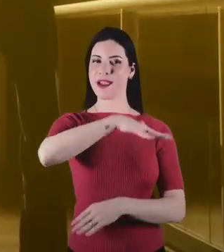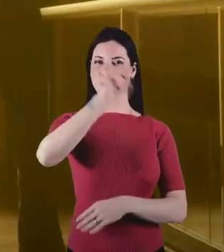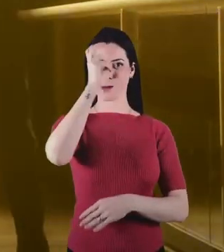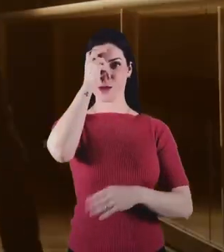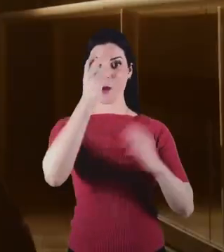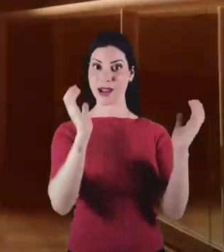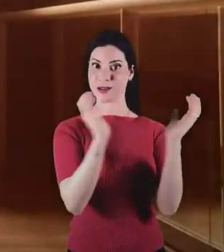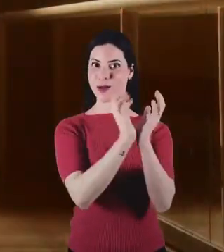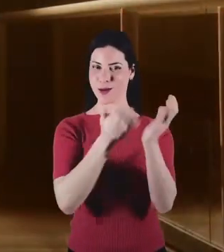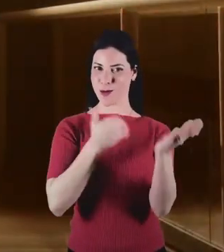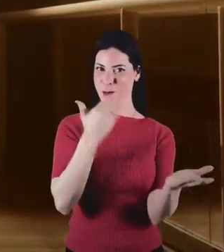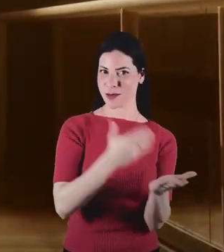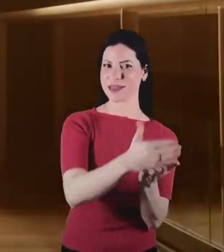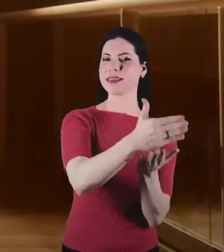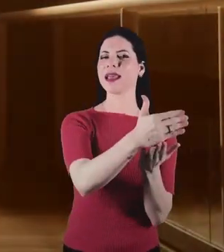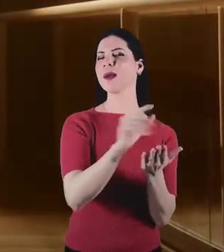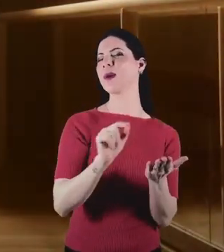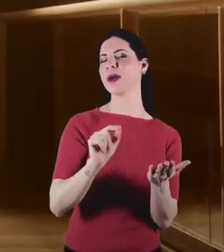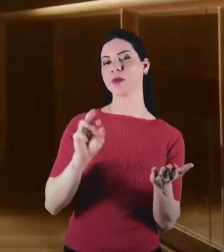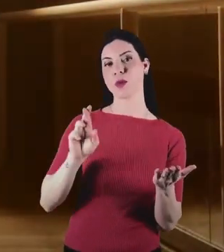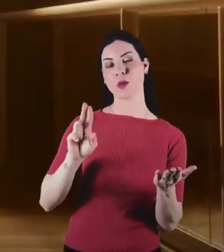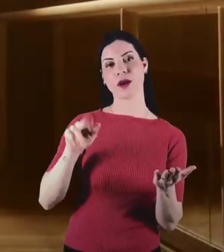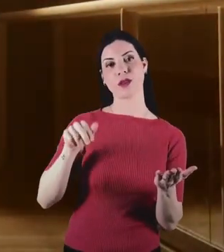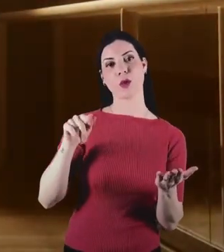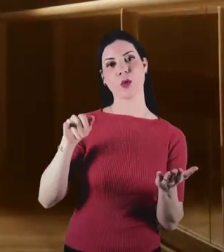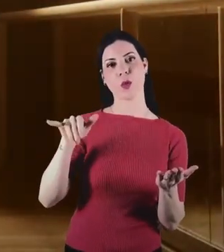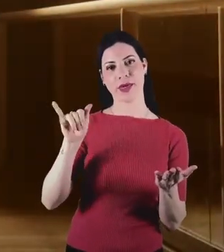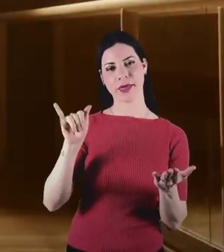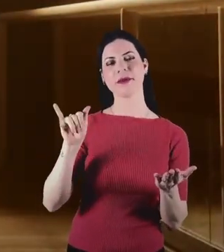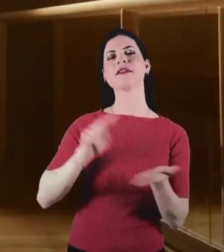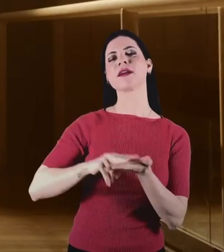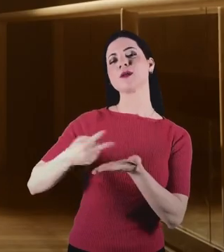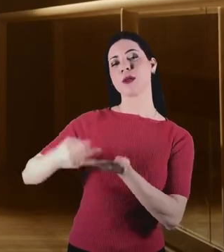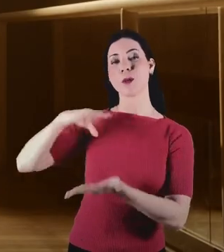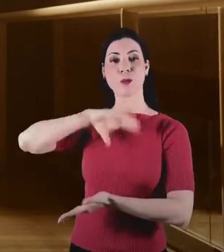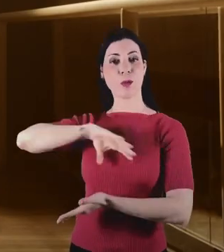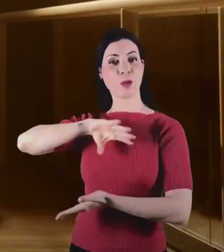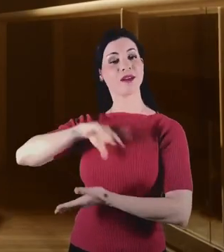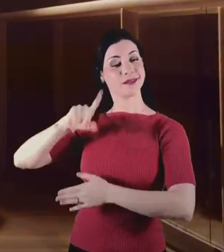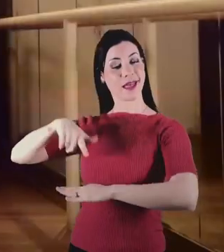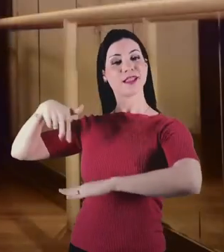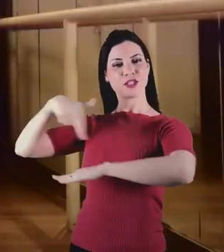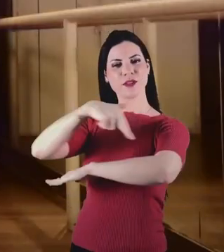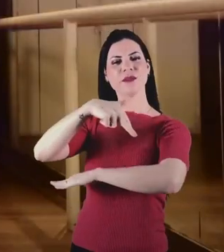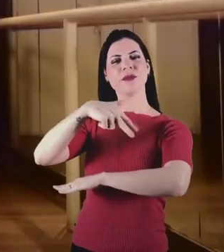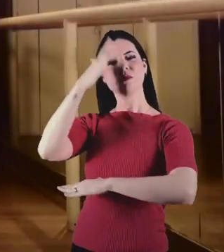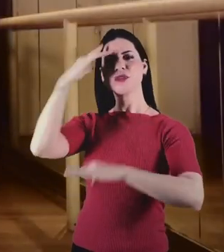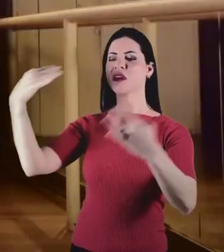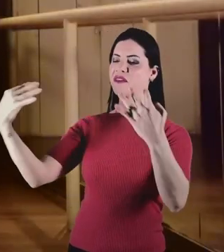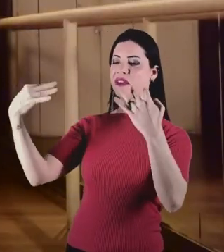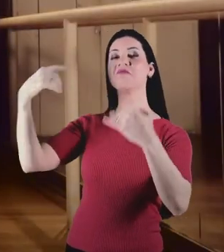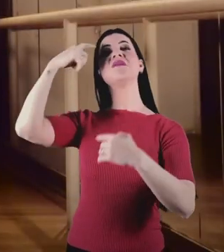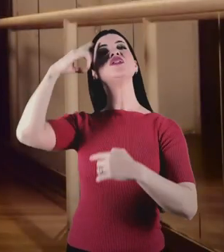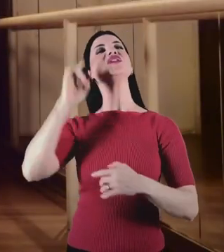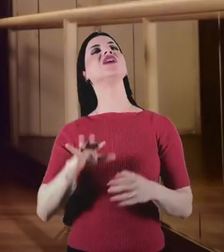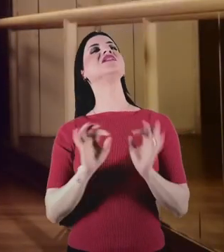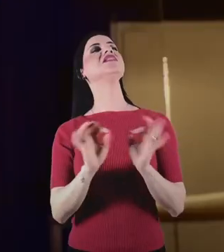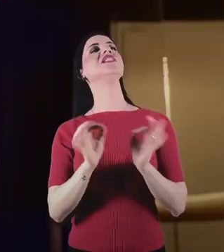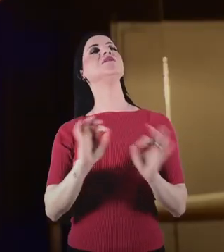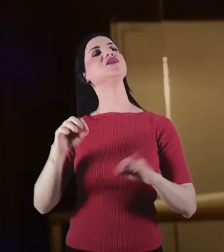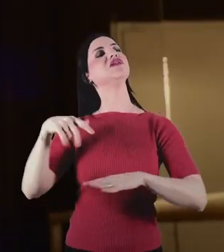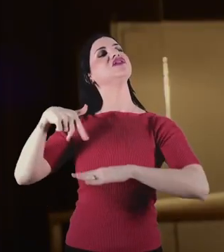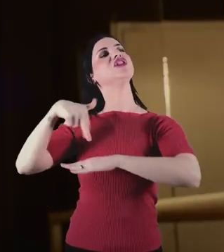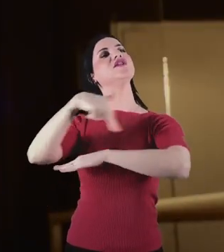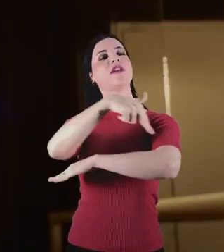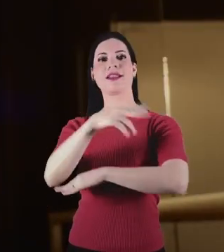E a minha categoria que eu comecei, né, na cultura foi runway, tradução de desfile. O pessoal acha que às vezes é só